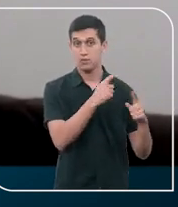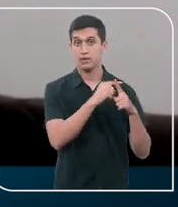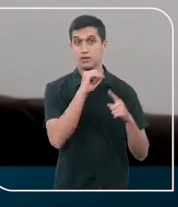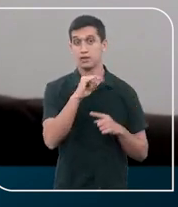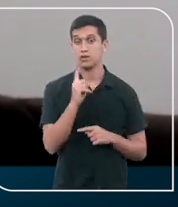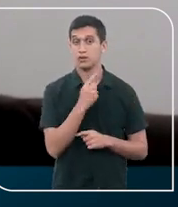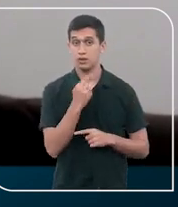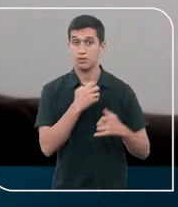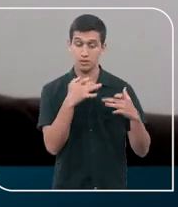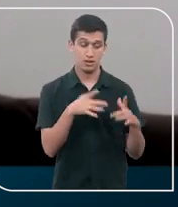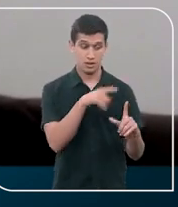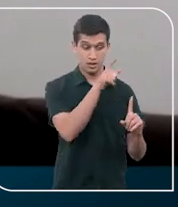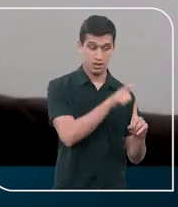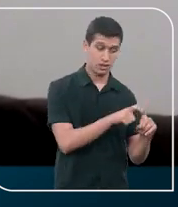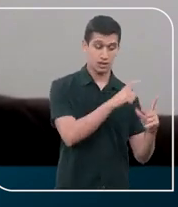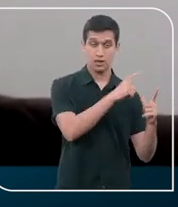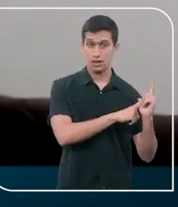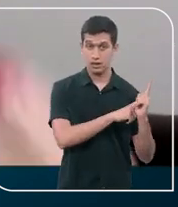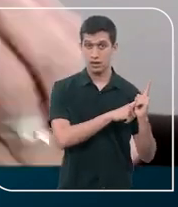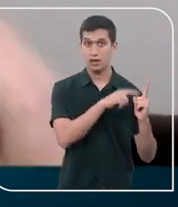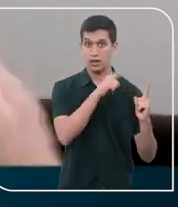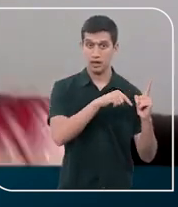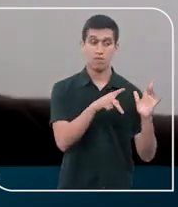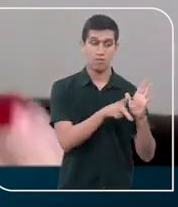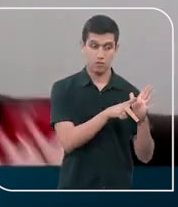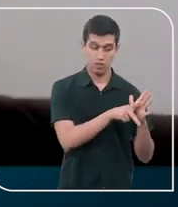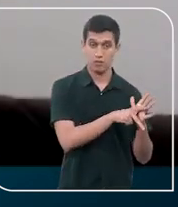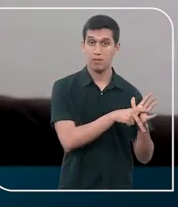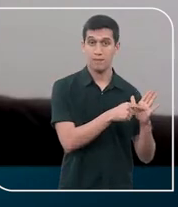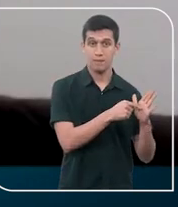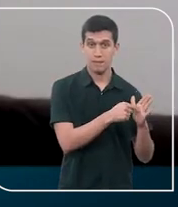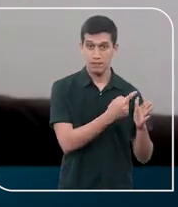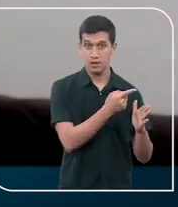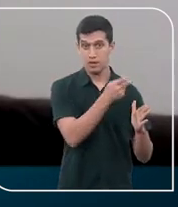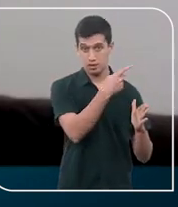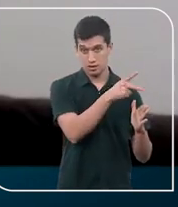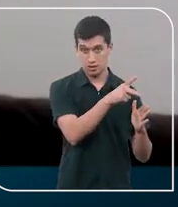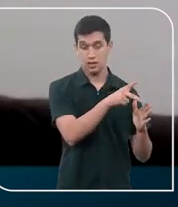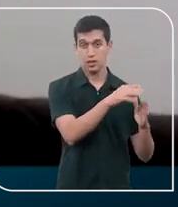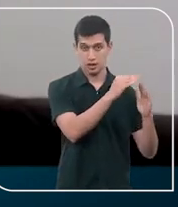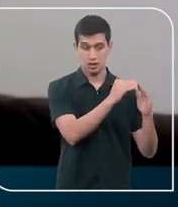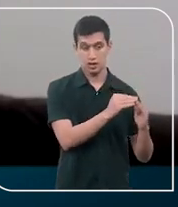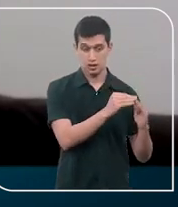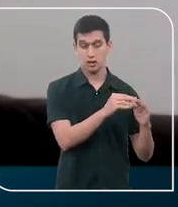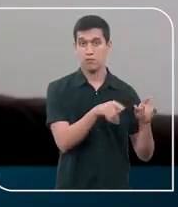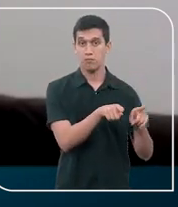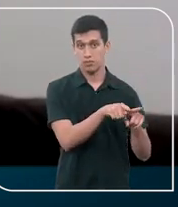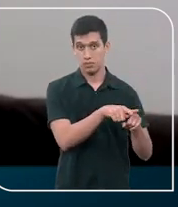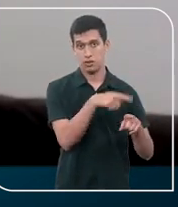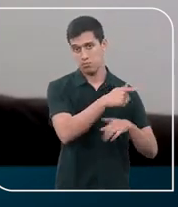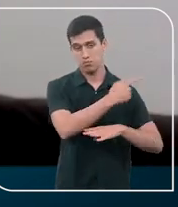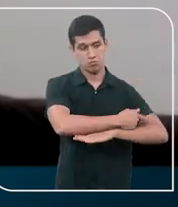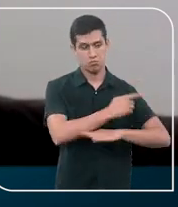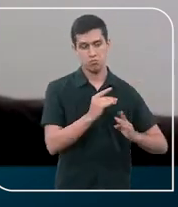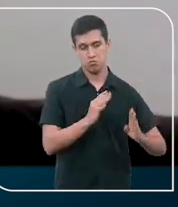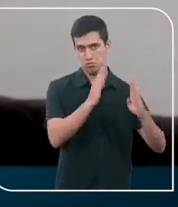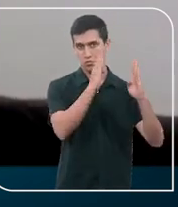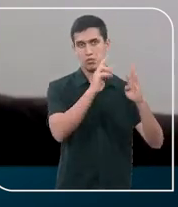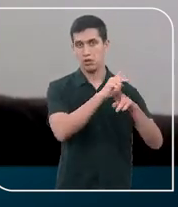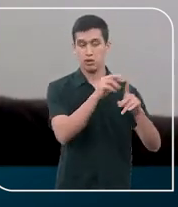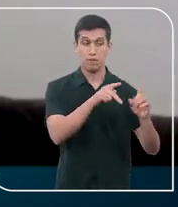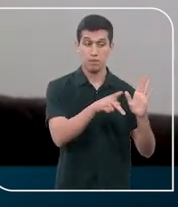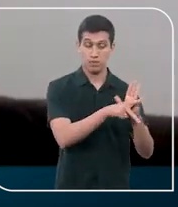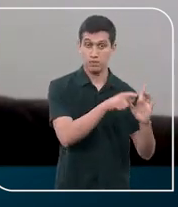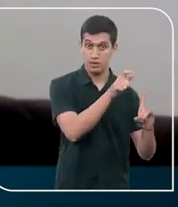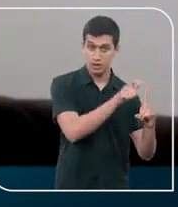esse inadimplente, ele é proprietário da sua unidade privativa, mas coproprietário das partes comuns, estamos